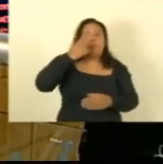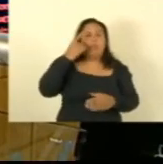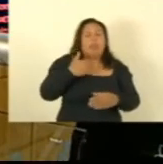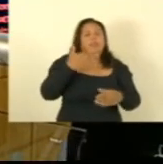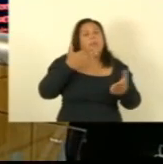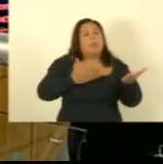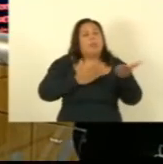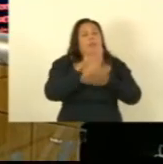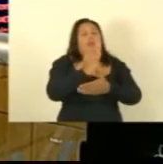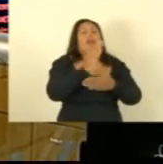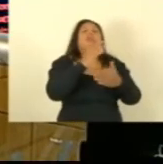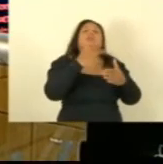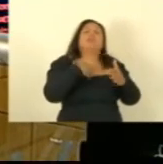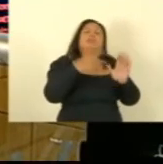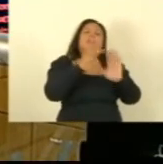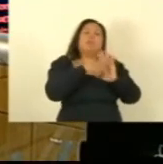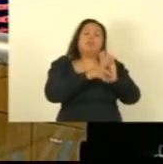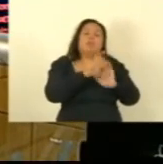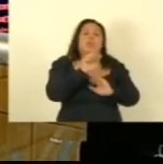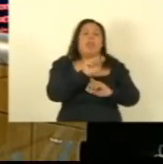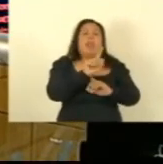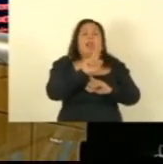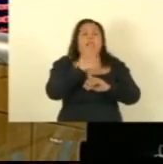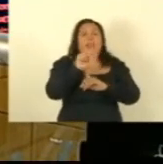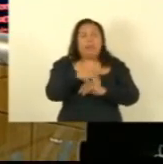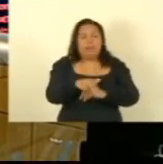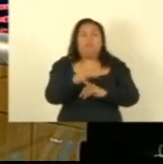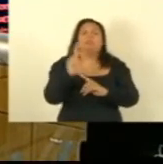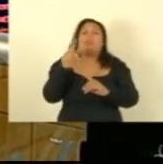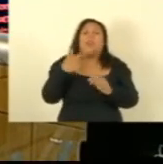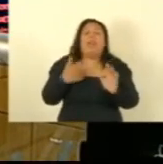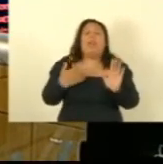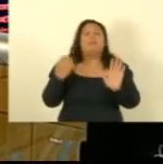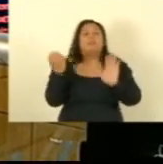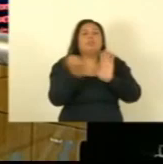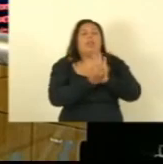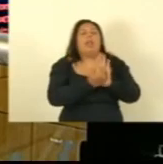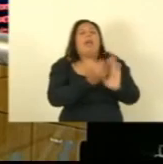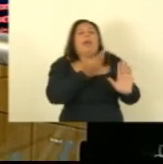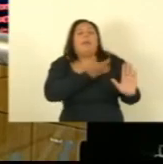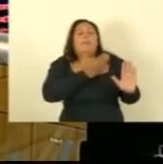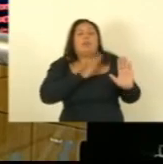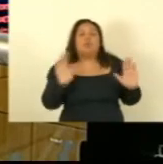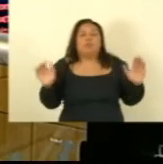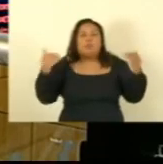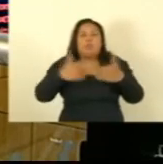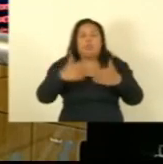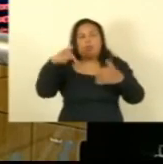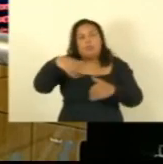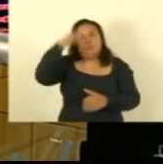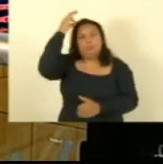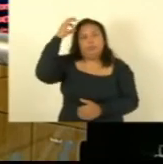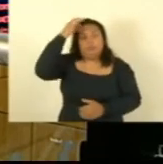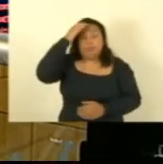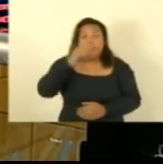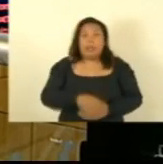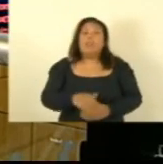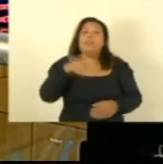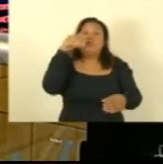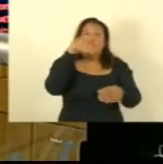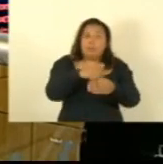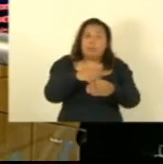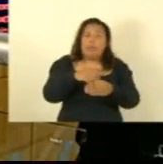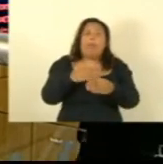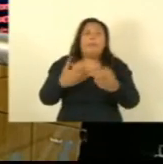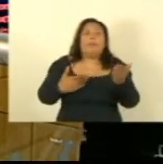deputado Alan Ferreira que cria o selo Empresa Amiga dos Autistas no Espírito Santo. A medida foi aprovada ainda em abril, que